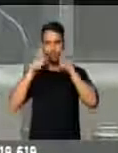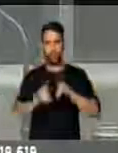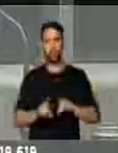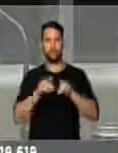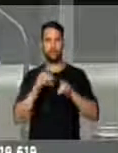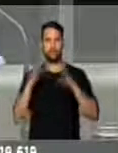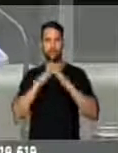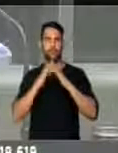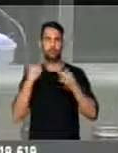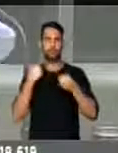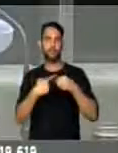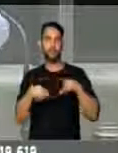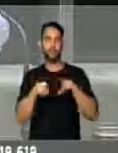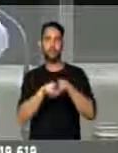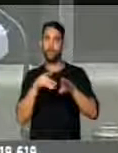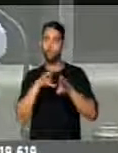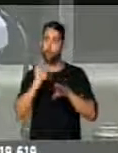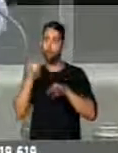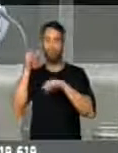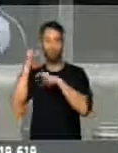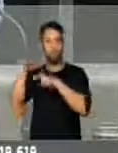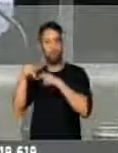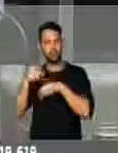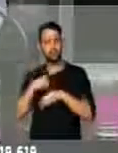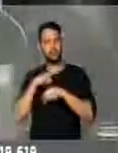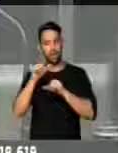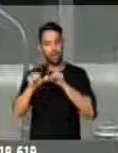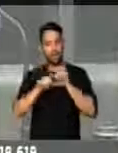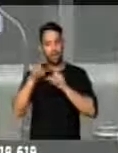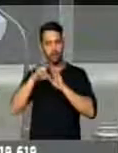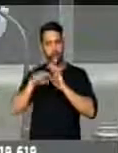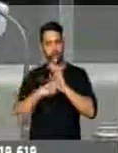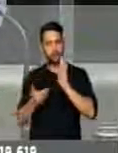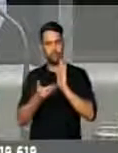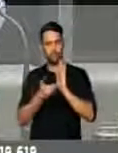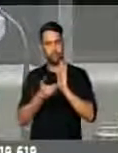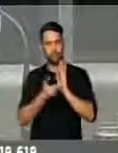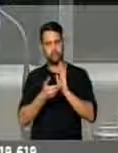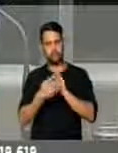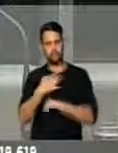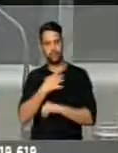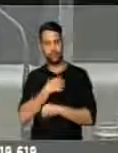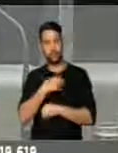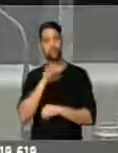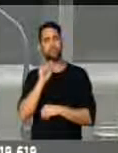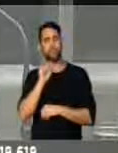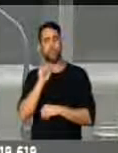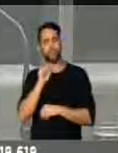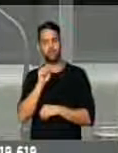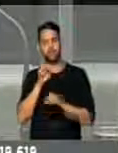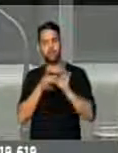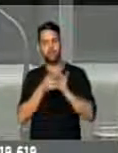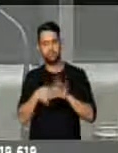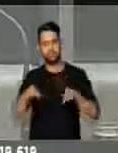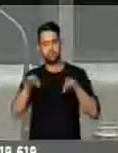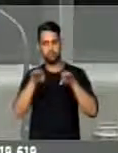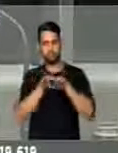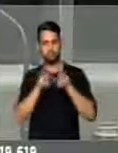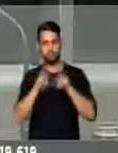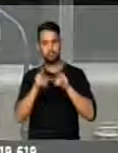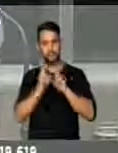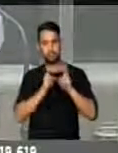cidade. Alterar o regimento interno da Câmara, no sentido de democratizar